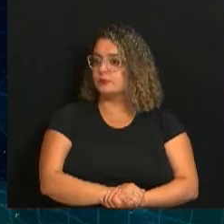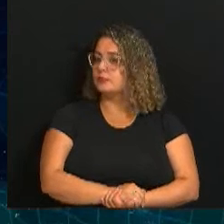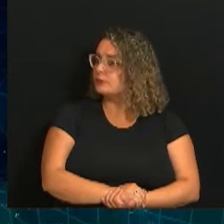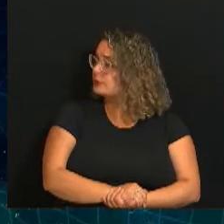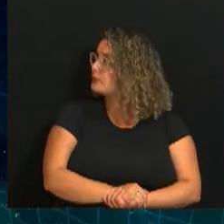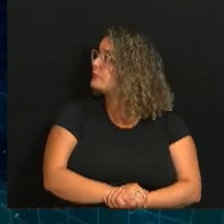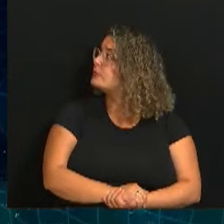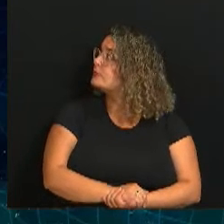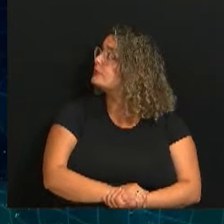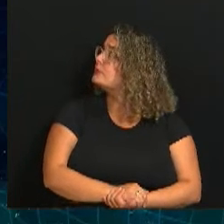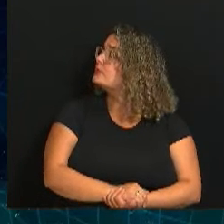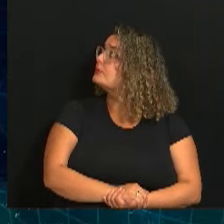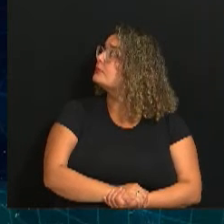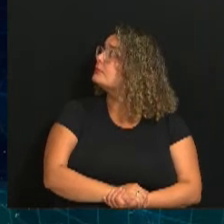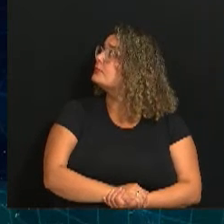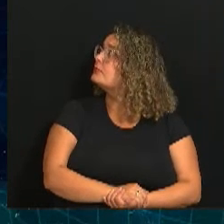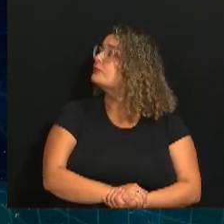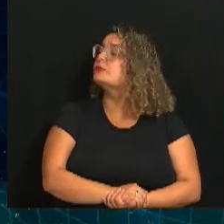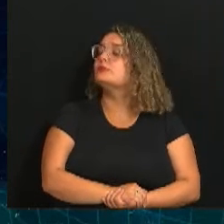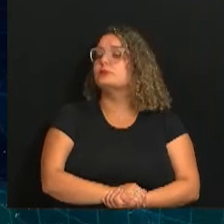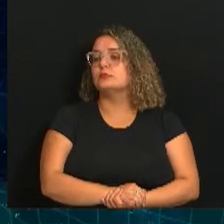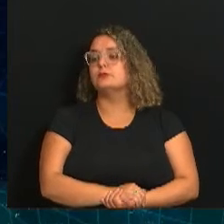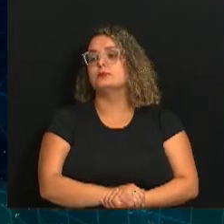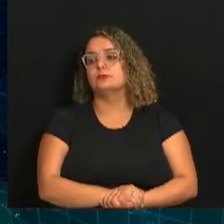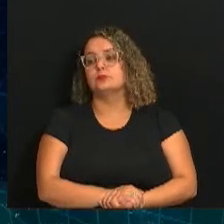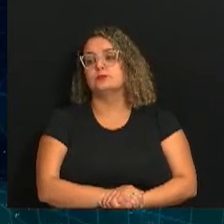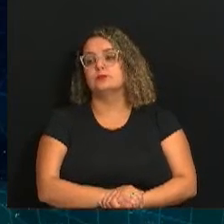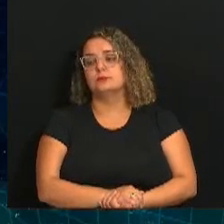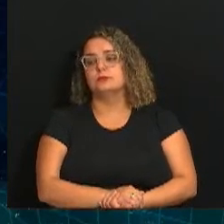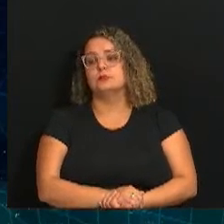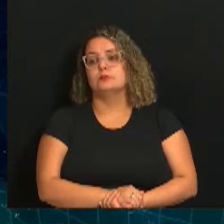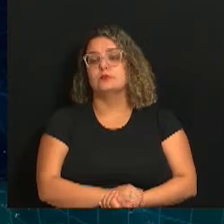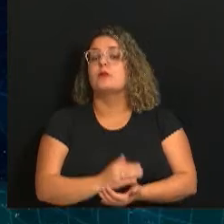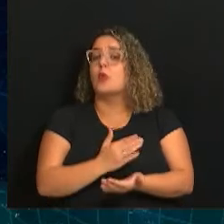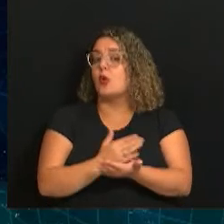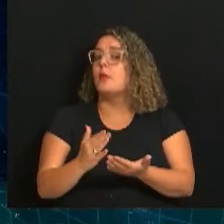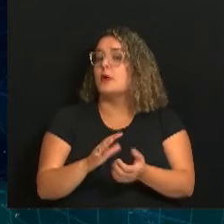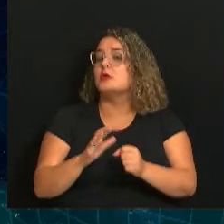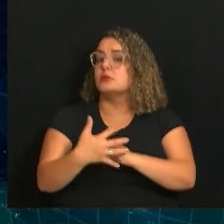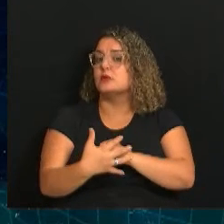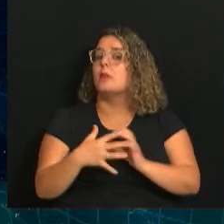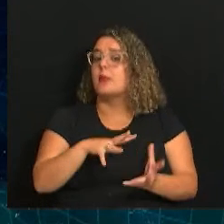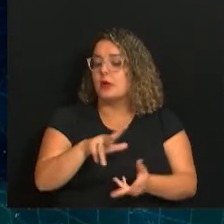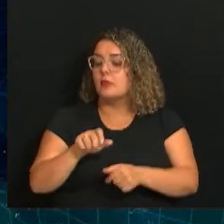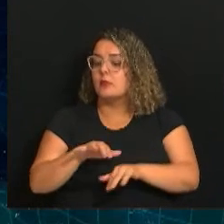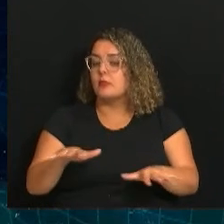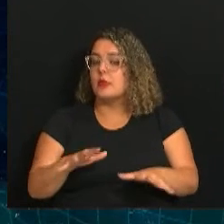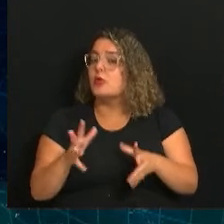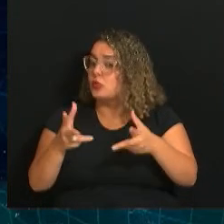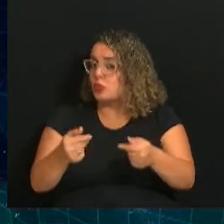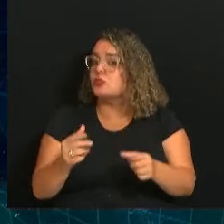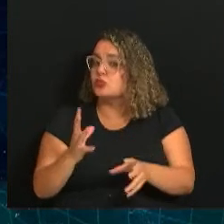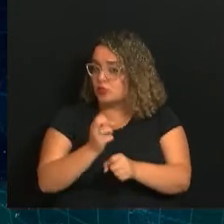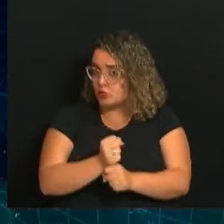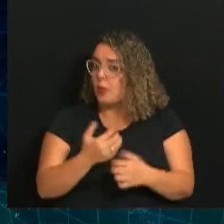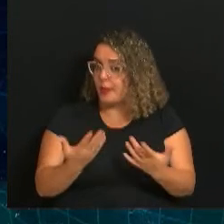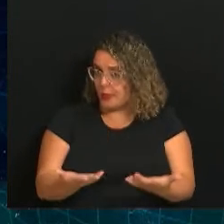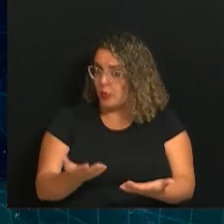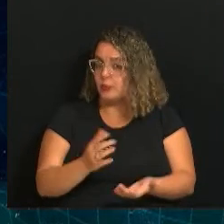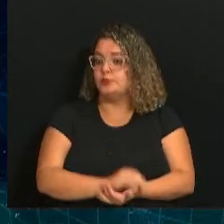porque a nossa região soma 12.295 mortes confirmadas pela Covid-19 desde o início da pandemia,